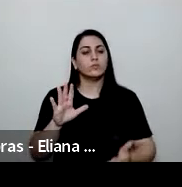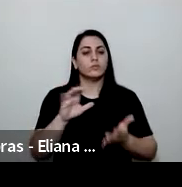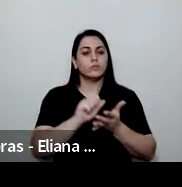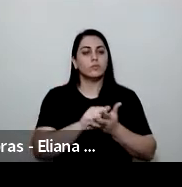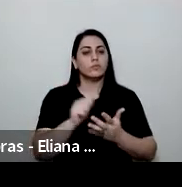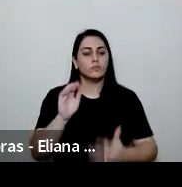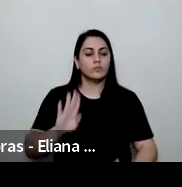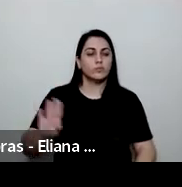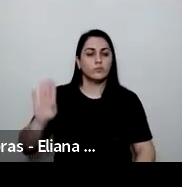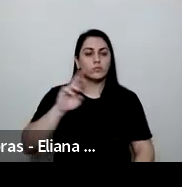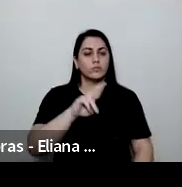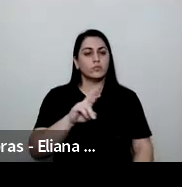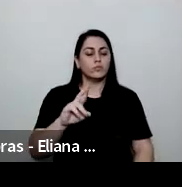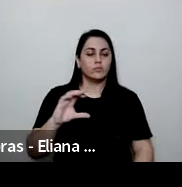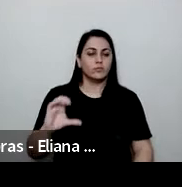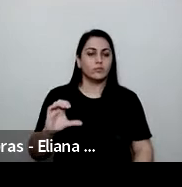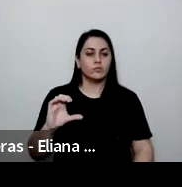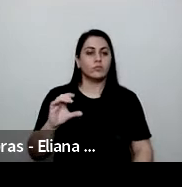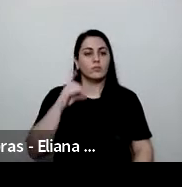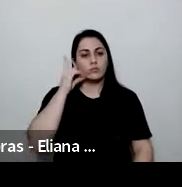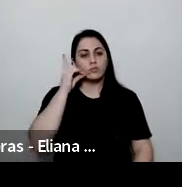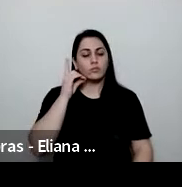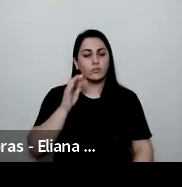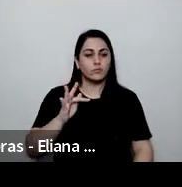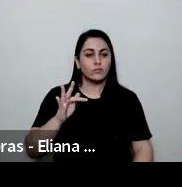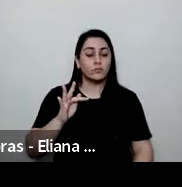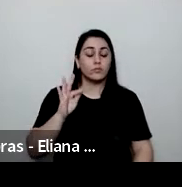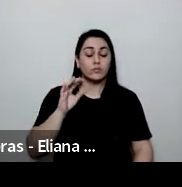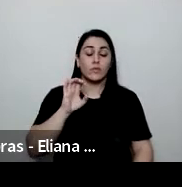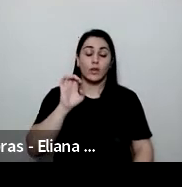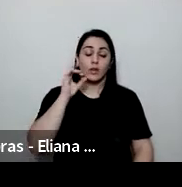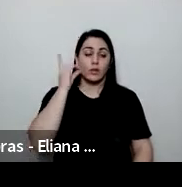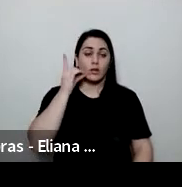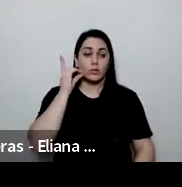candidatura rrc candidato a deputado estadual